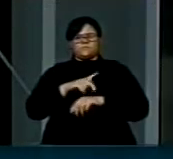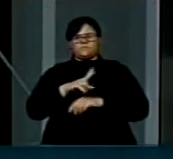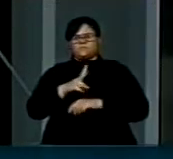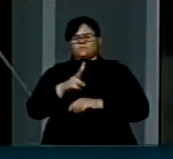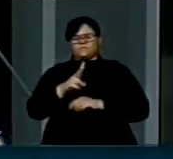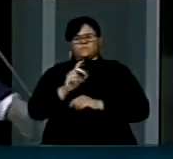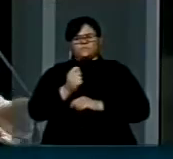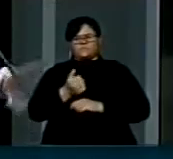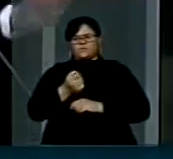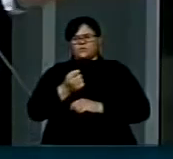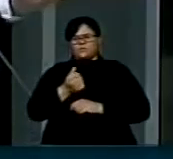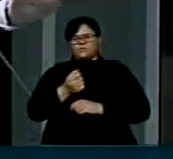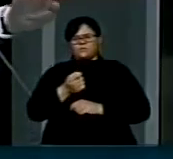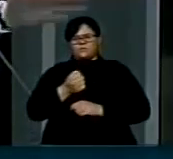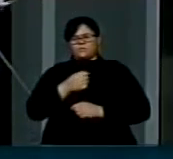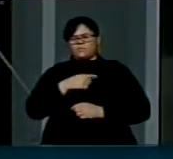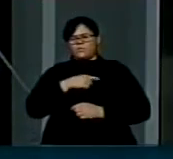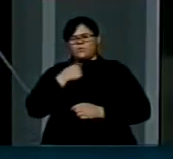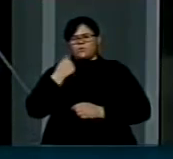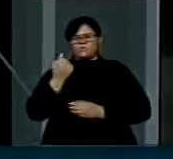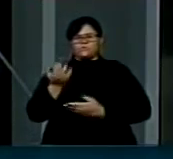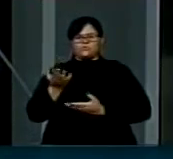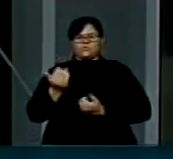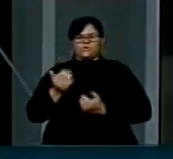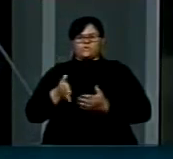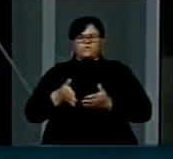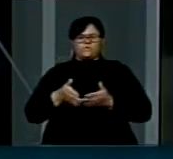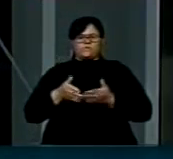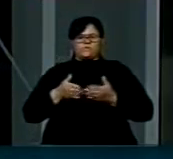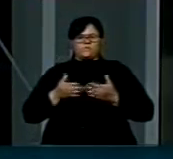seus jovens e possa oferecer a eles,